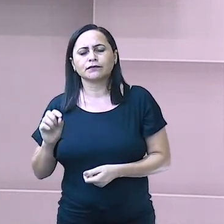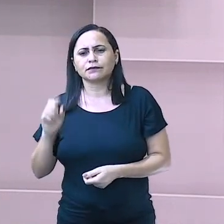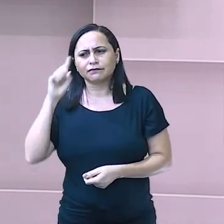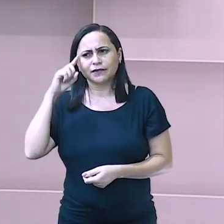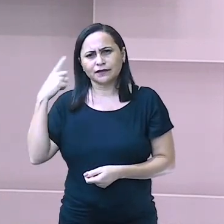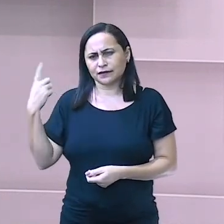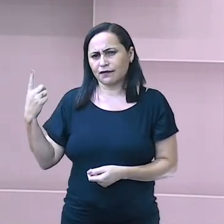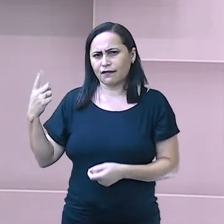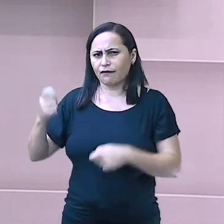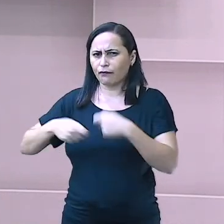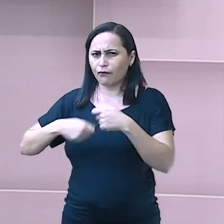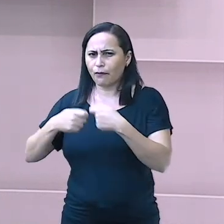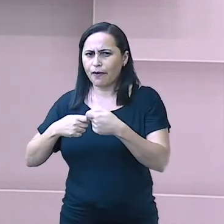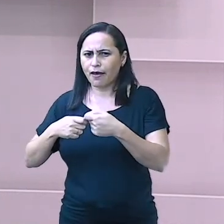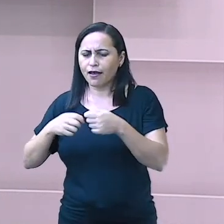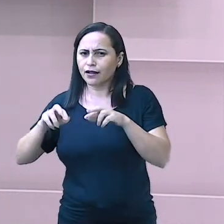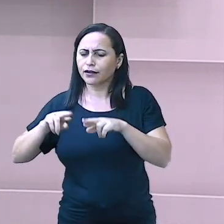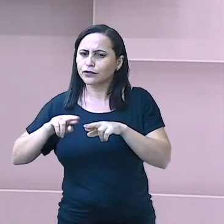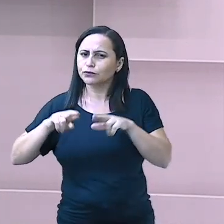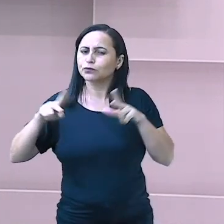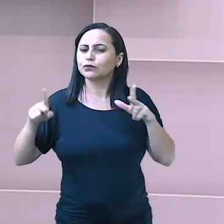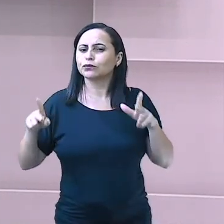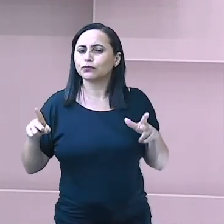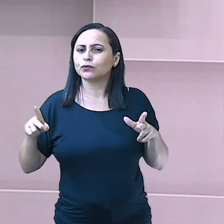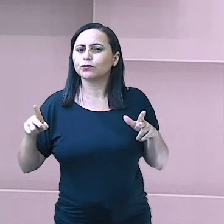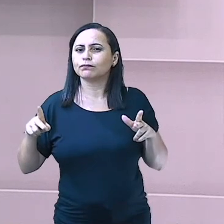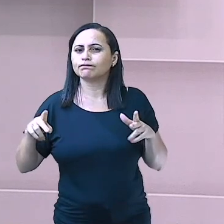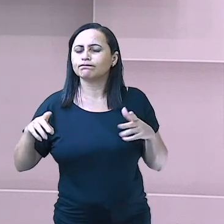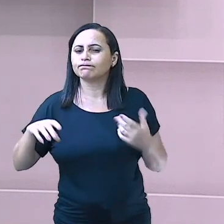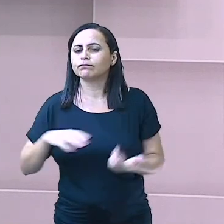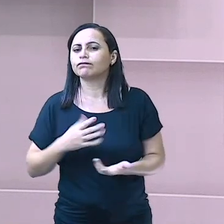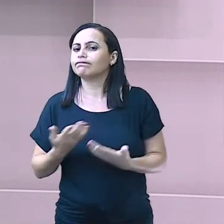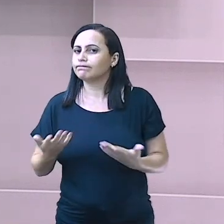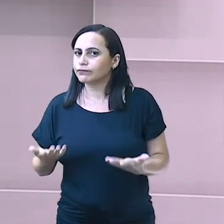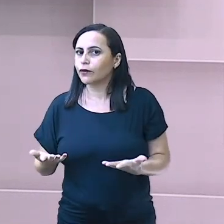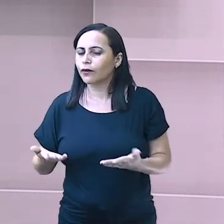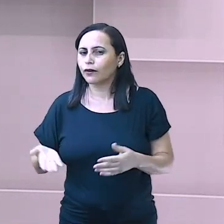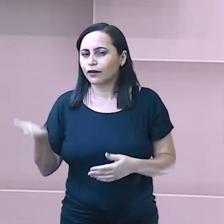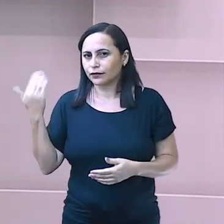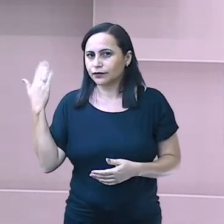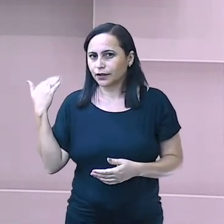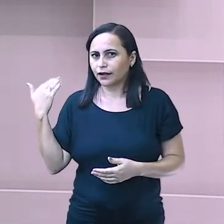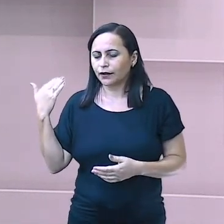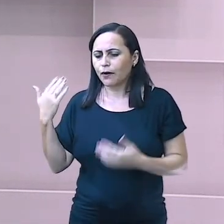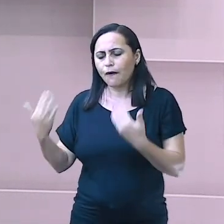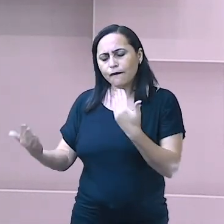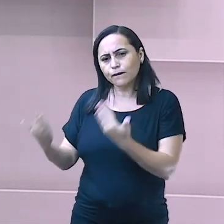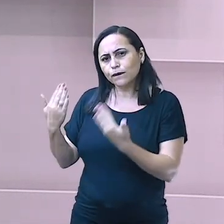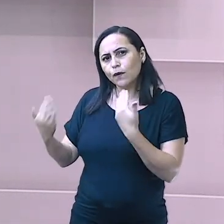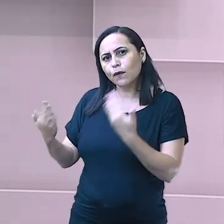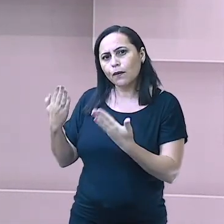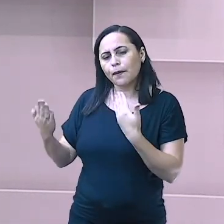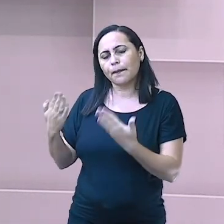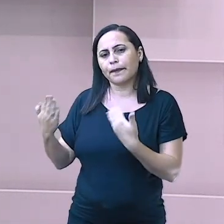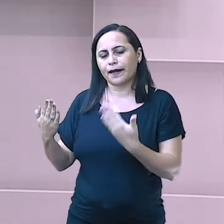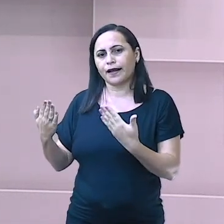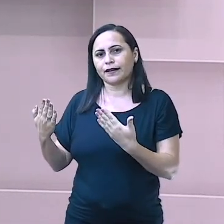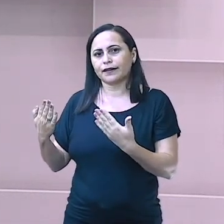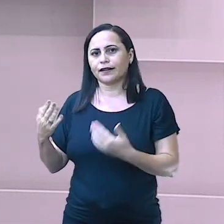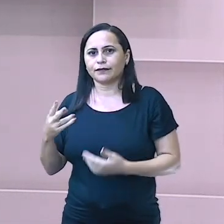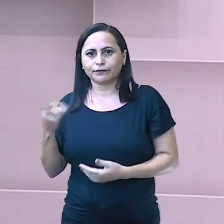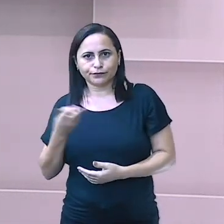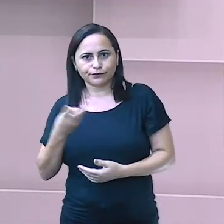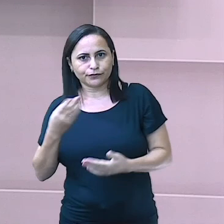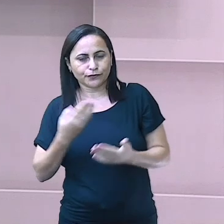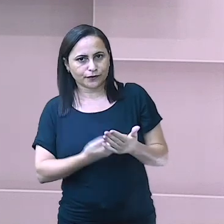comércio modificou como o tempo antigo ou o tempo atrás? Vamos fazer esse parâmetro, essa comparação nessas duas